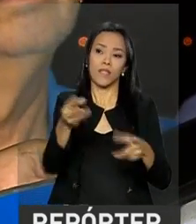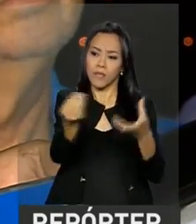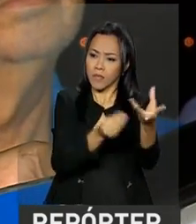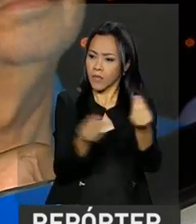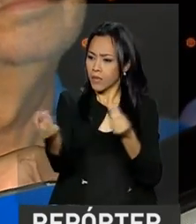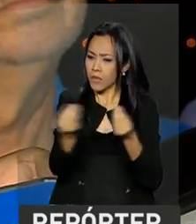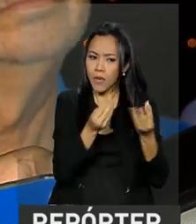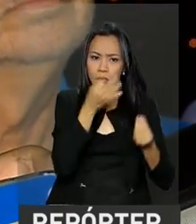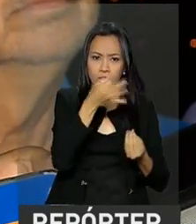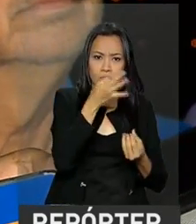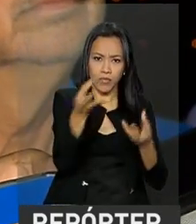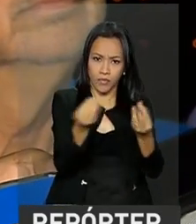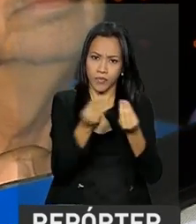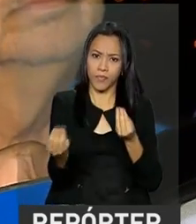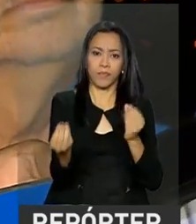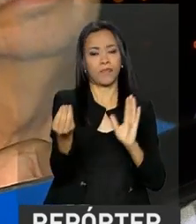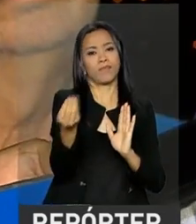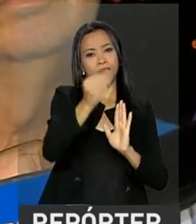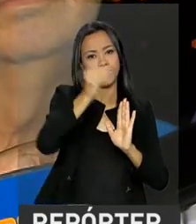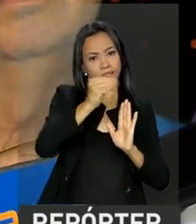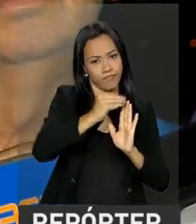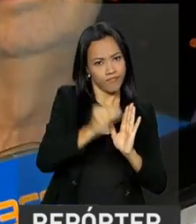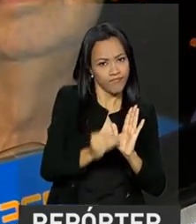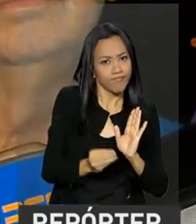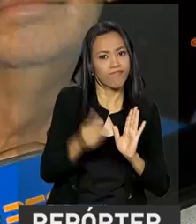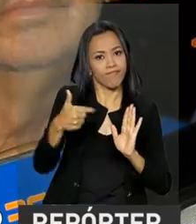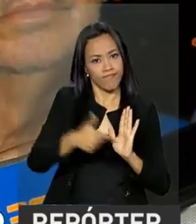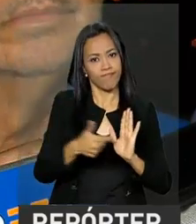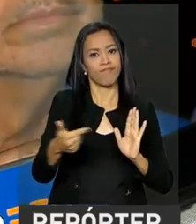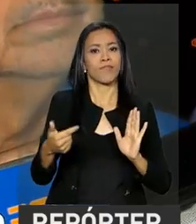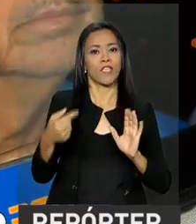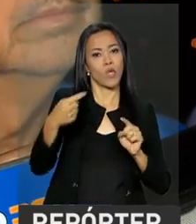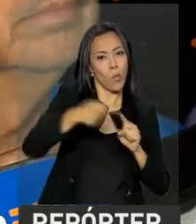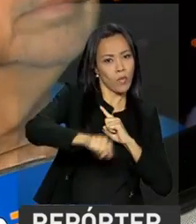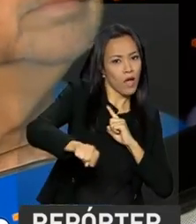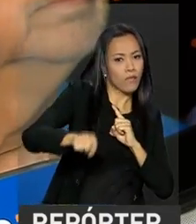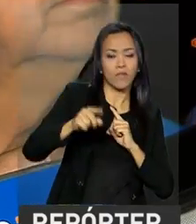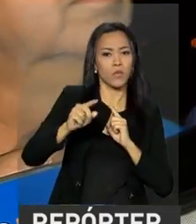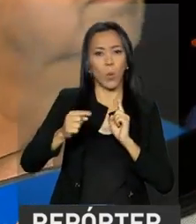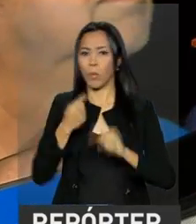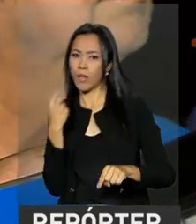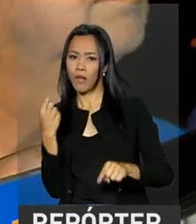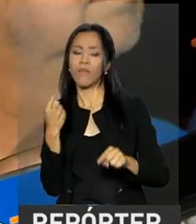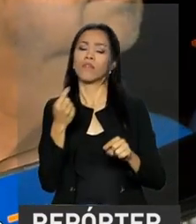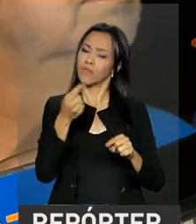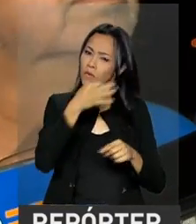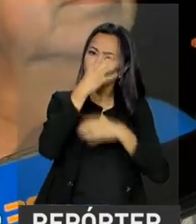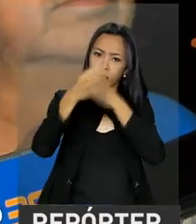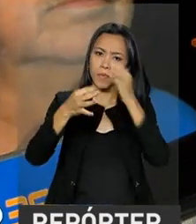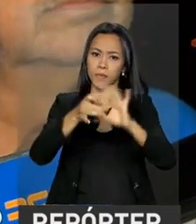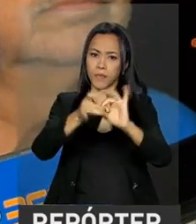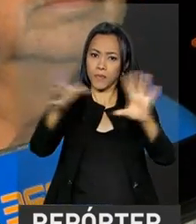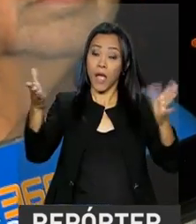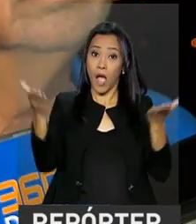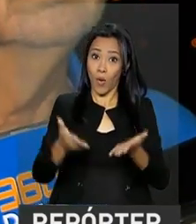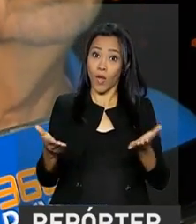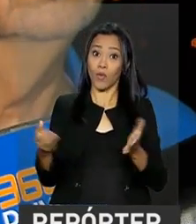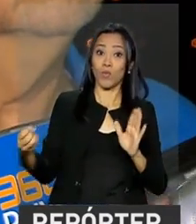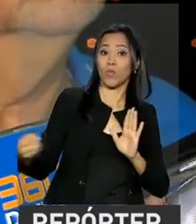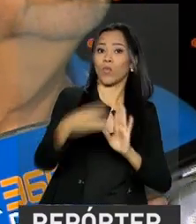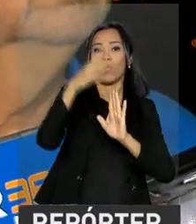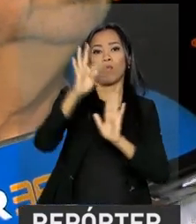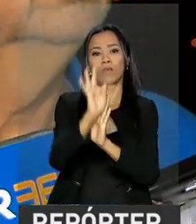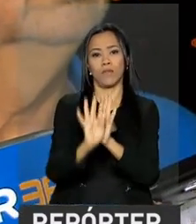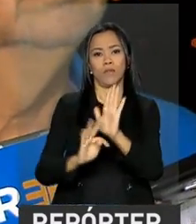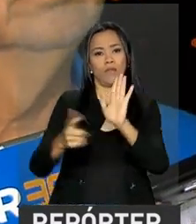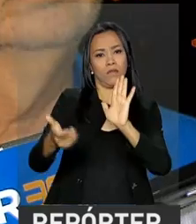o recado dizendo aquilo que cabia e que não cabia na PEC Sem dúvida nós tivemos a agora uma cara nova que